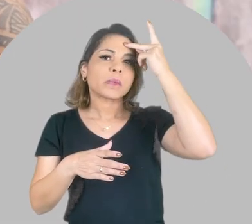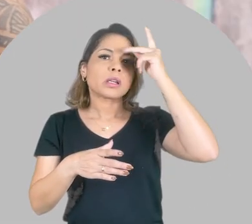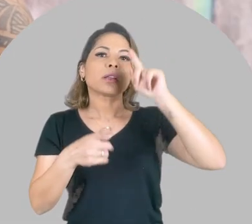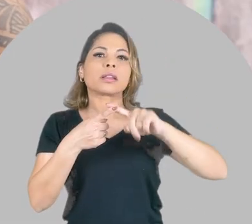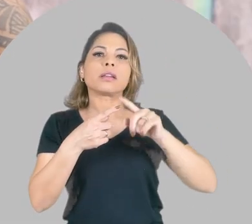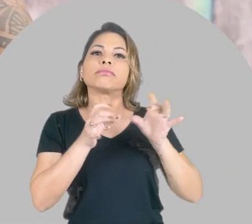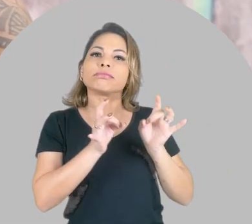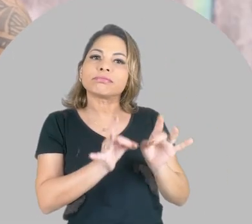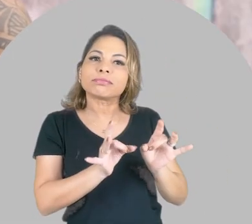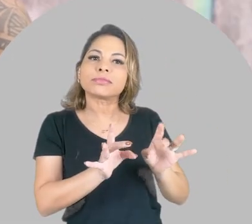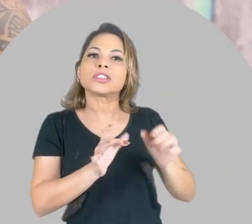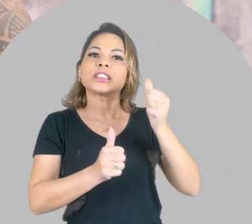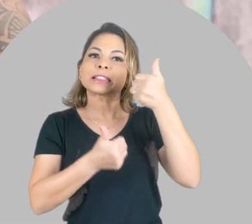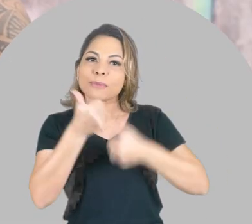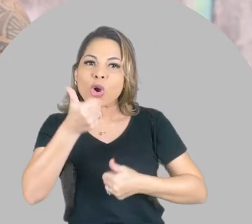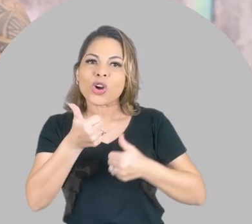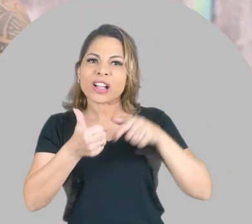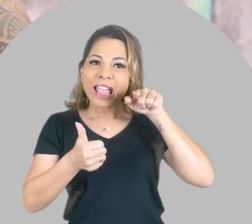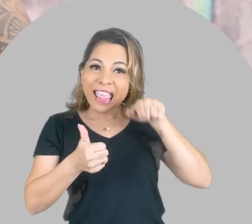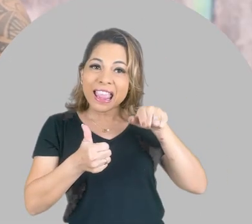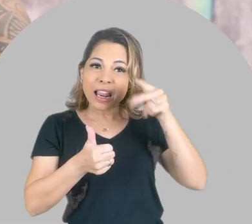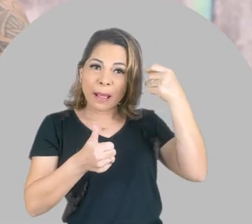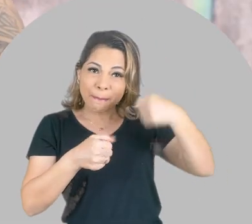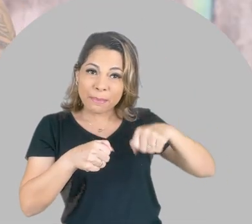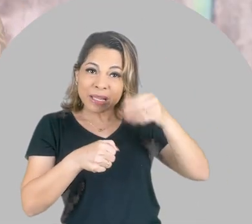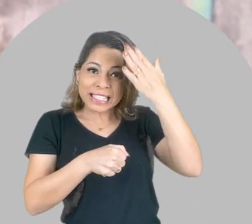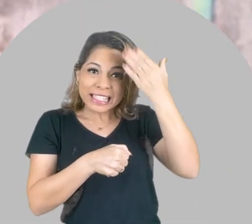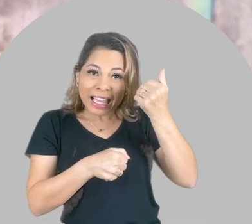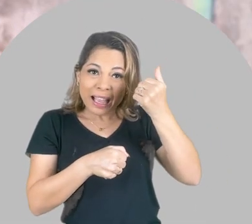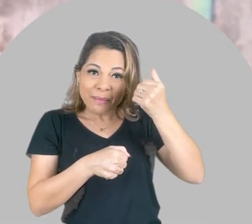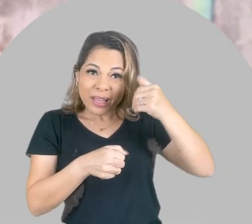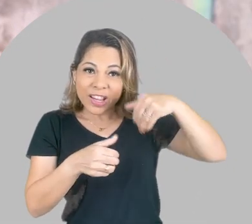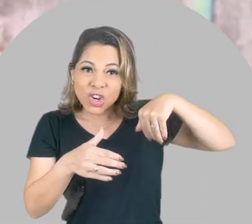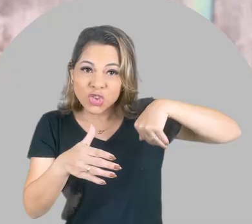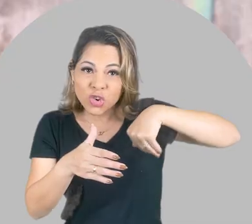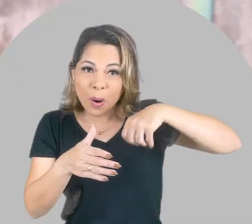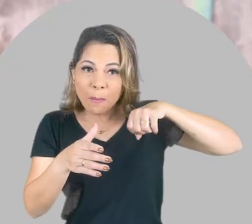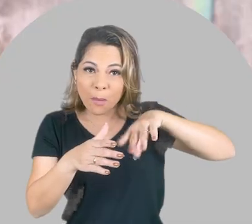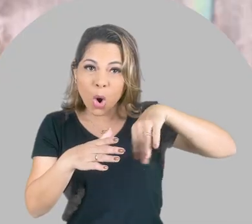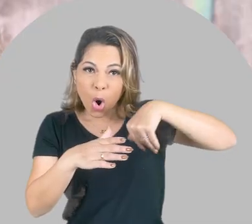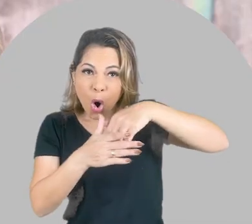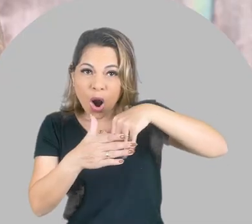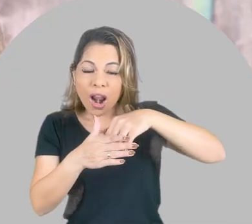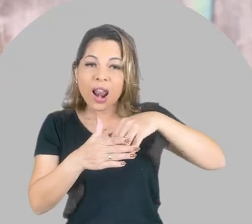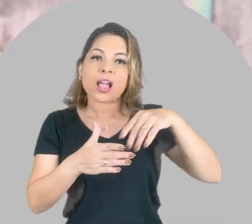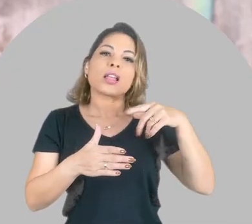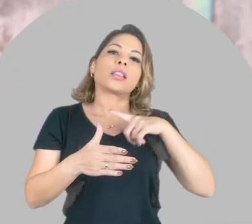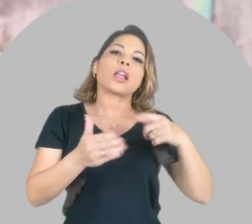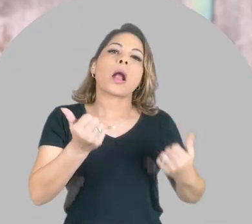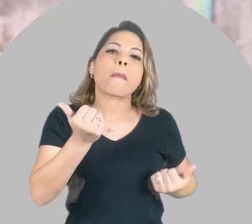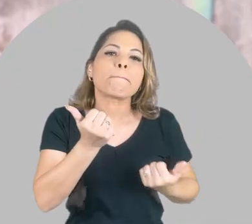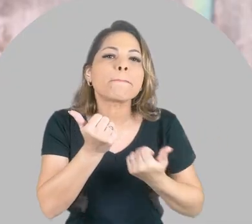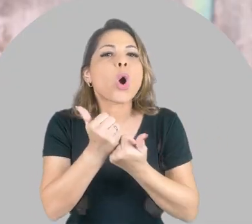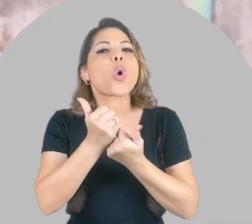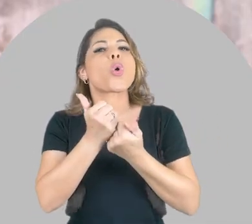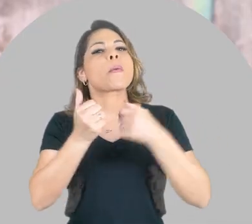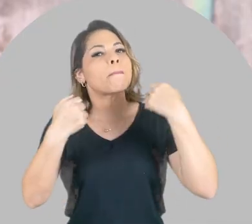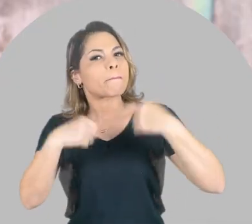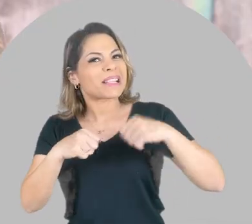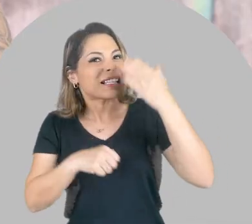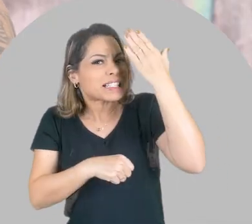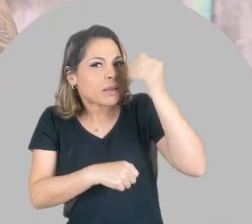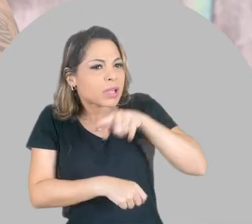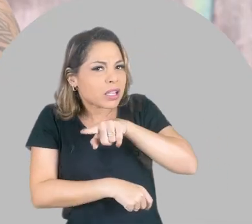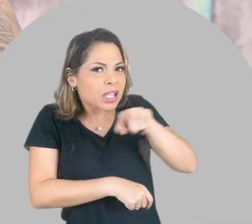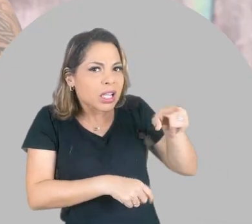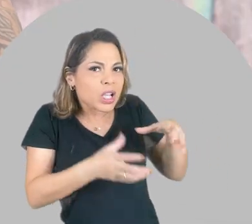O treinador precisa saber jogar bola? Mas ele é treinador, ele tá lá. Aí o treinador tem os auxiliares. Precisa